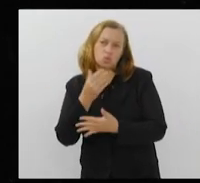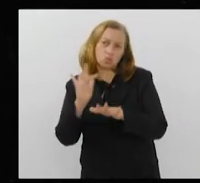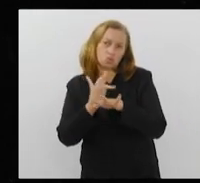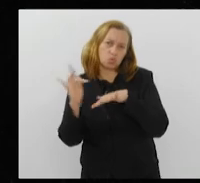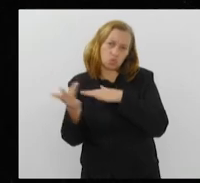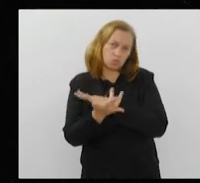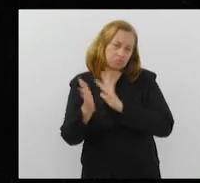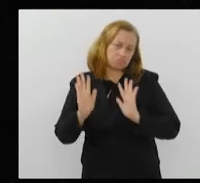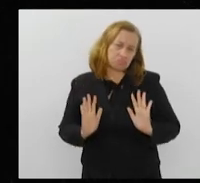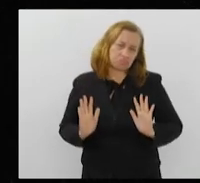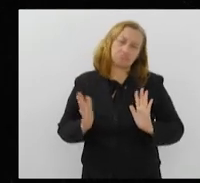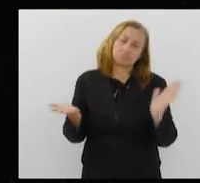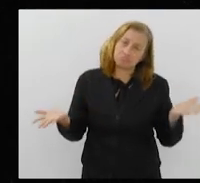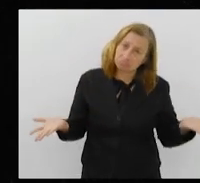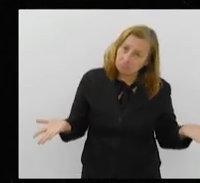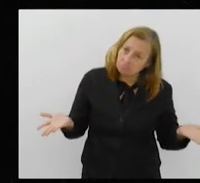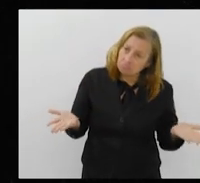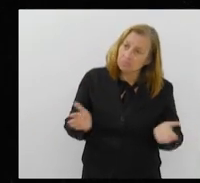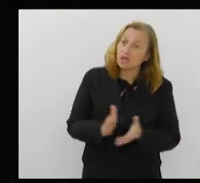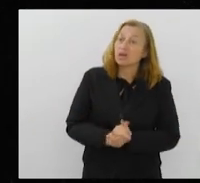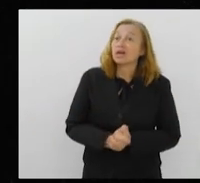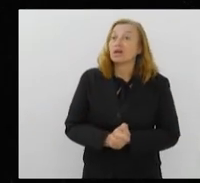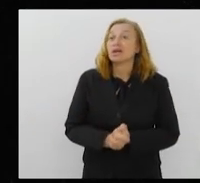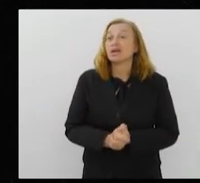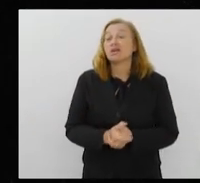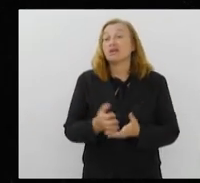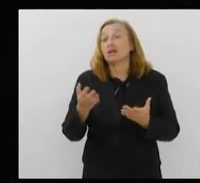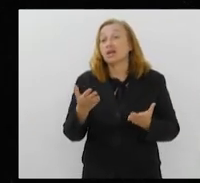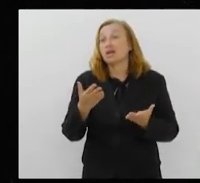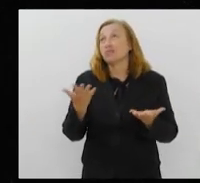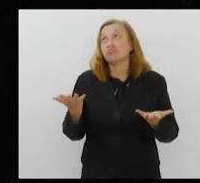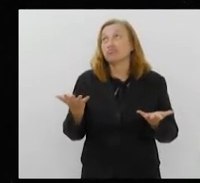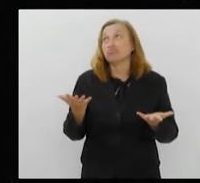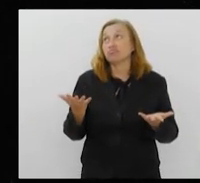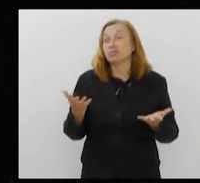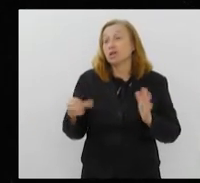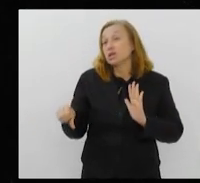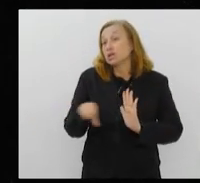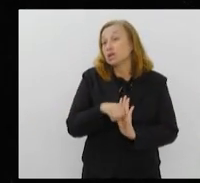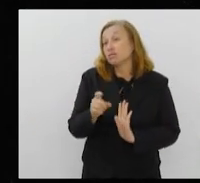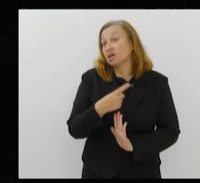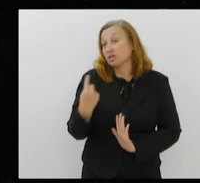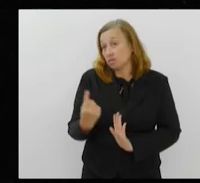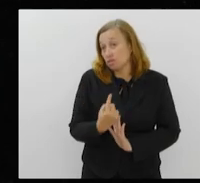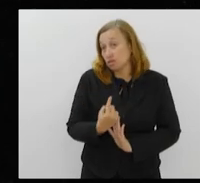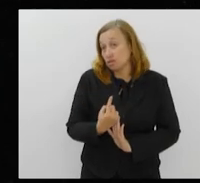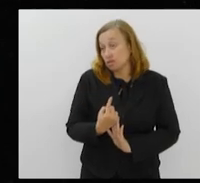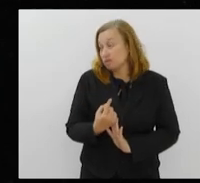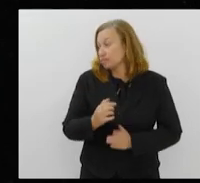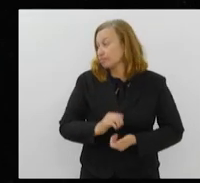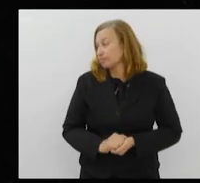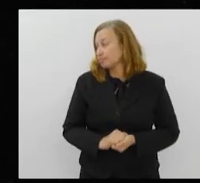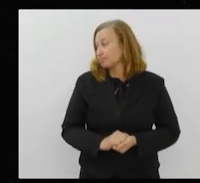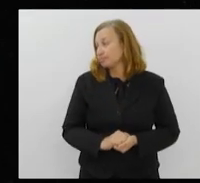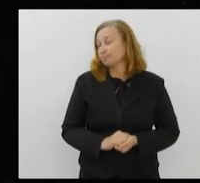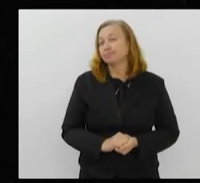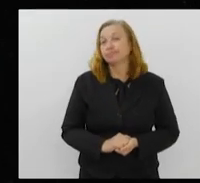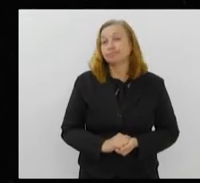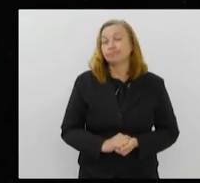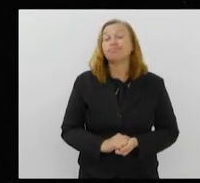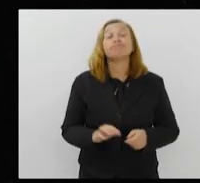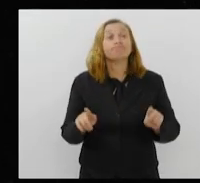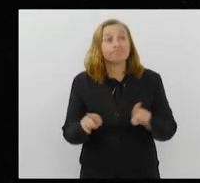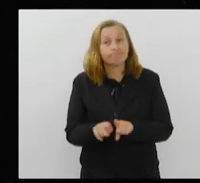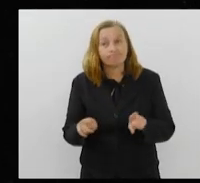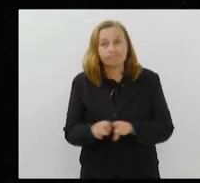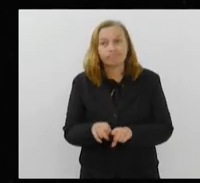fake news que estão tentando nos criminalizar e nos incriminar.